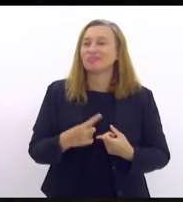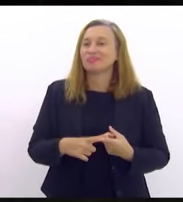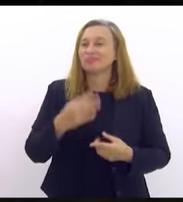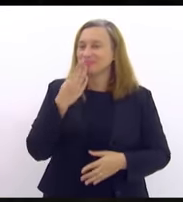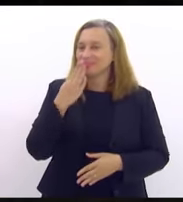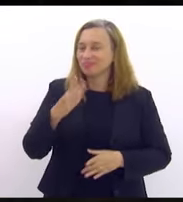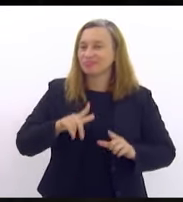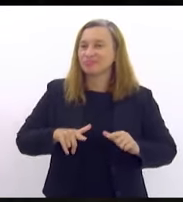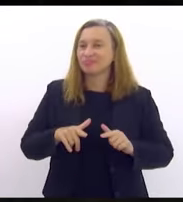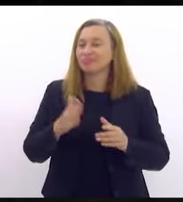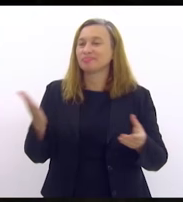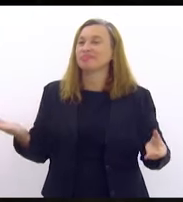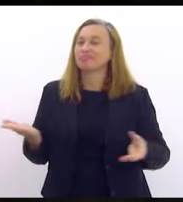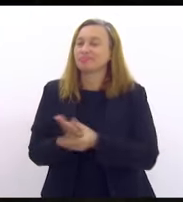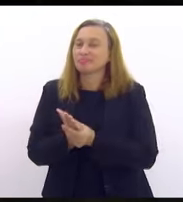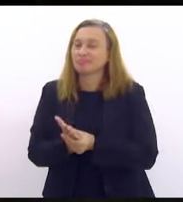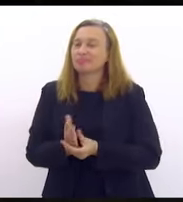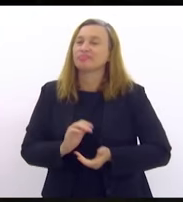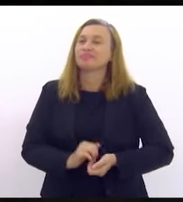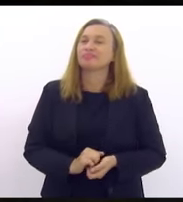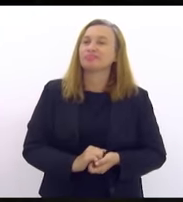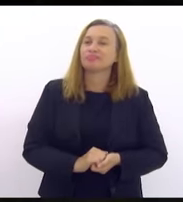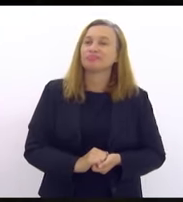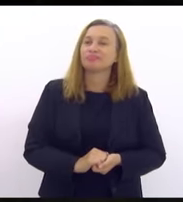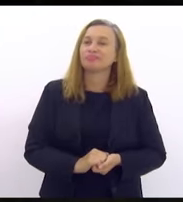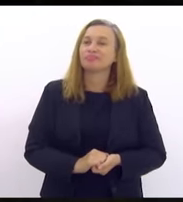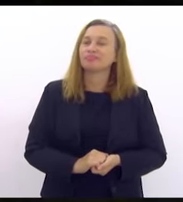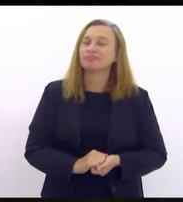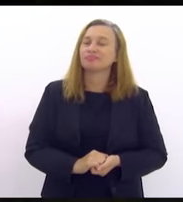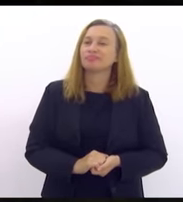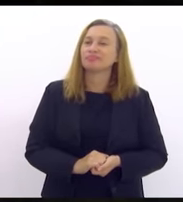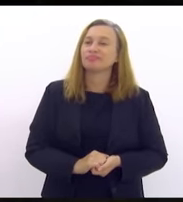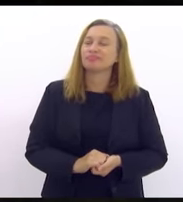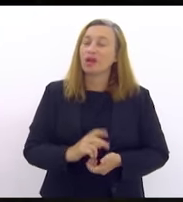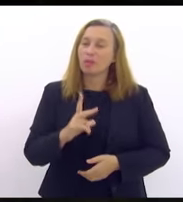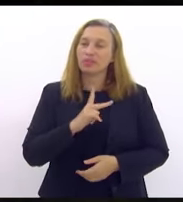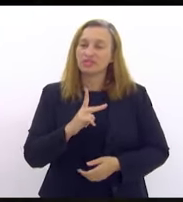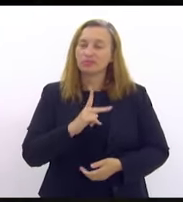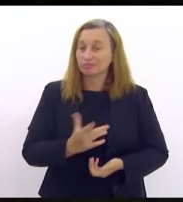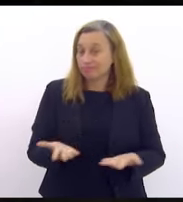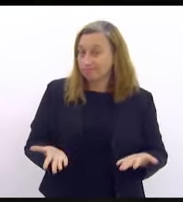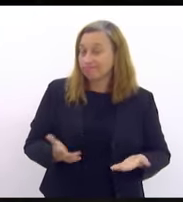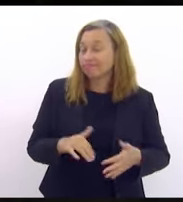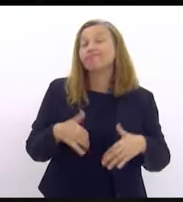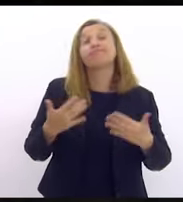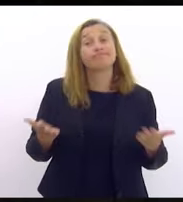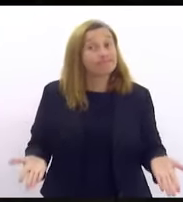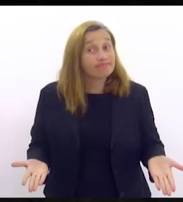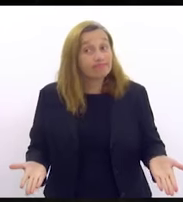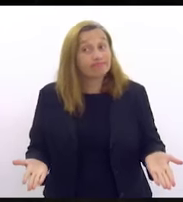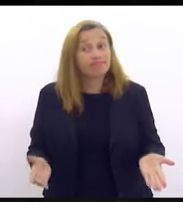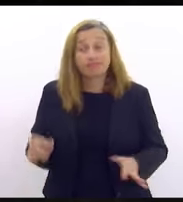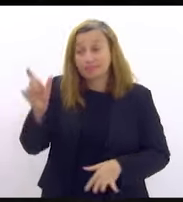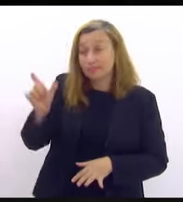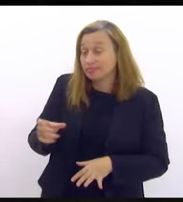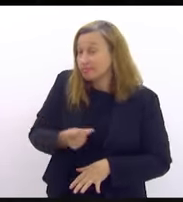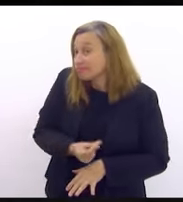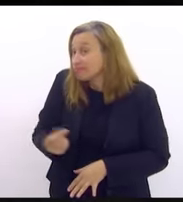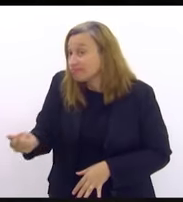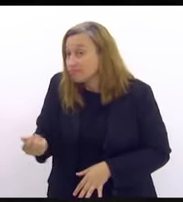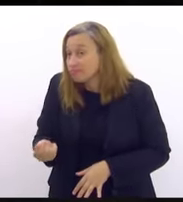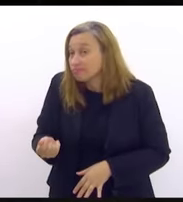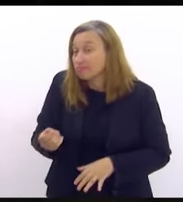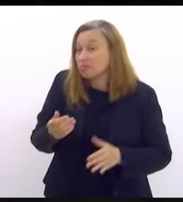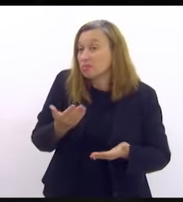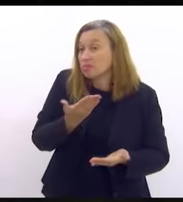tipo de ação indenizatória ela é típica de ações individuais então o sujeito saiu geralmente